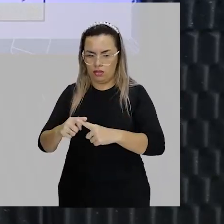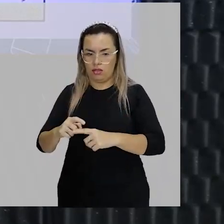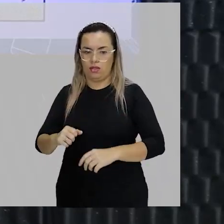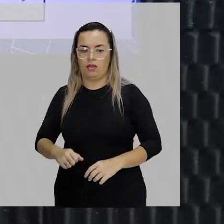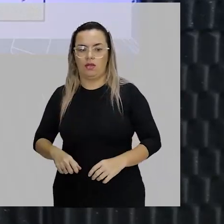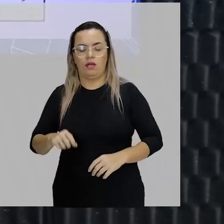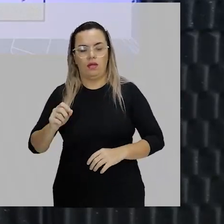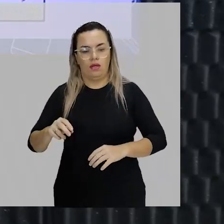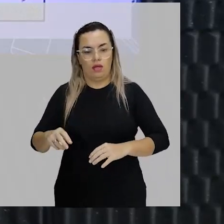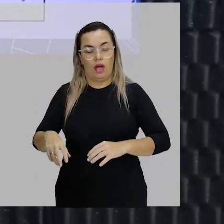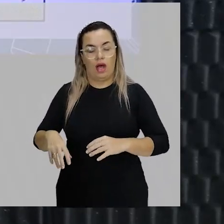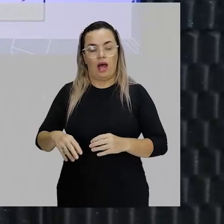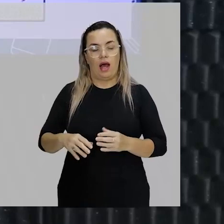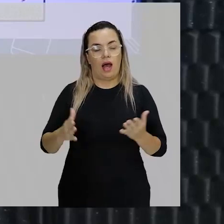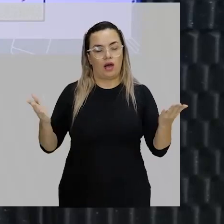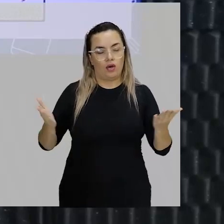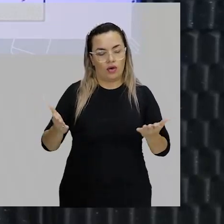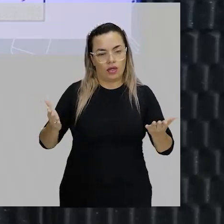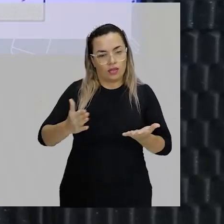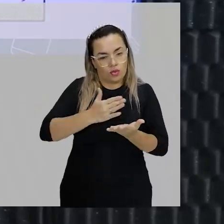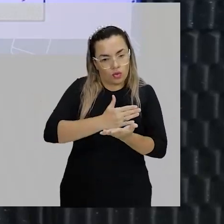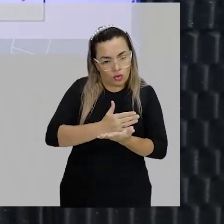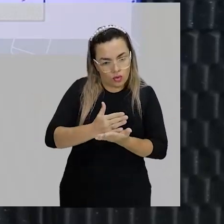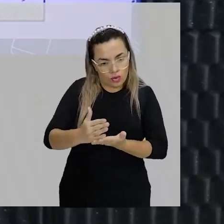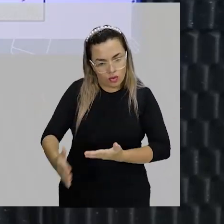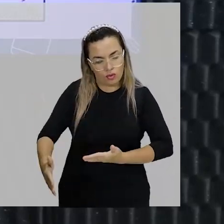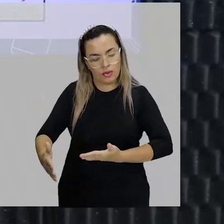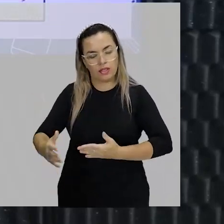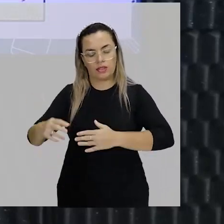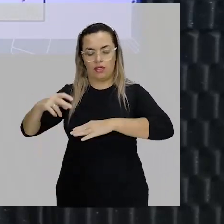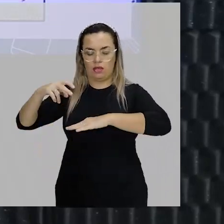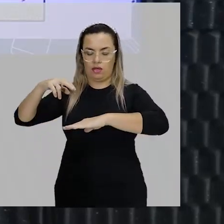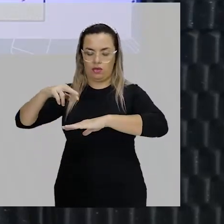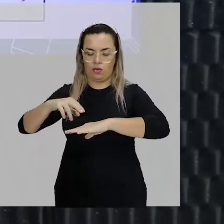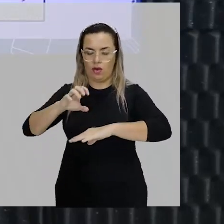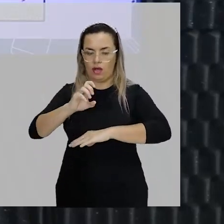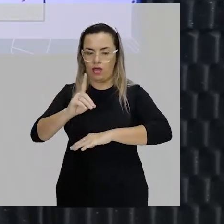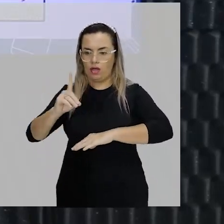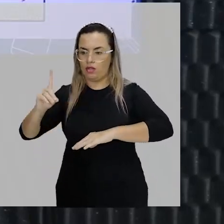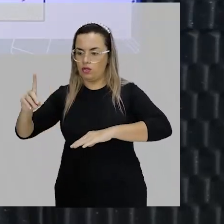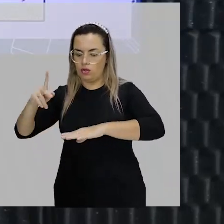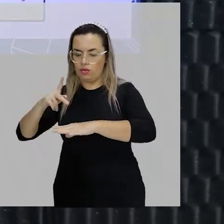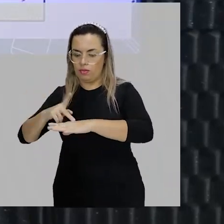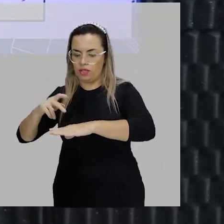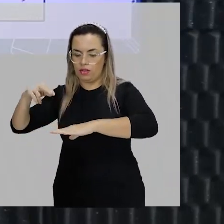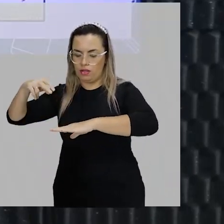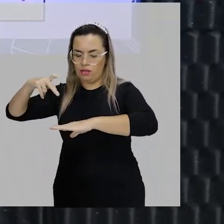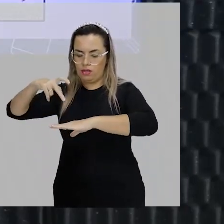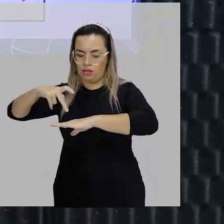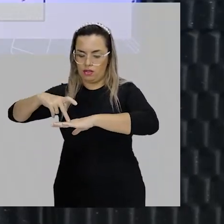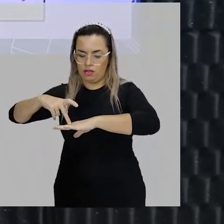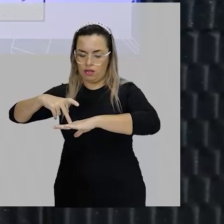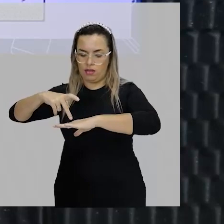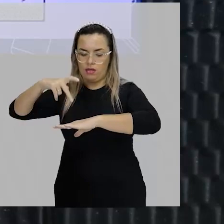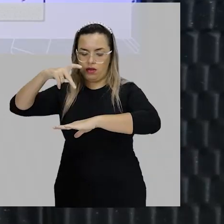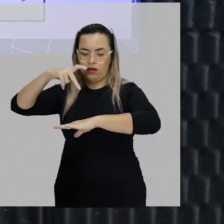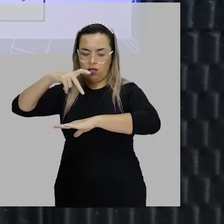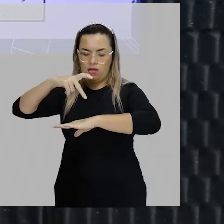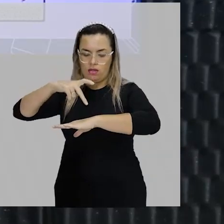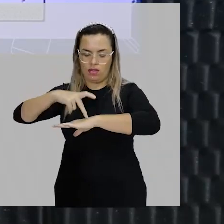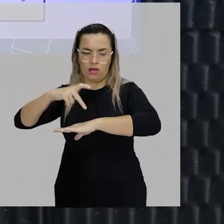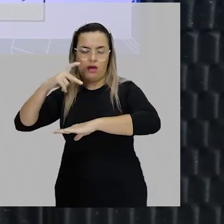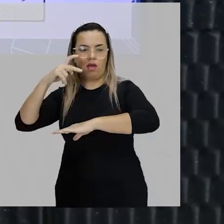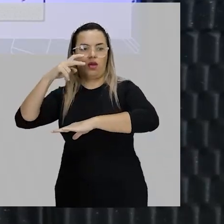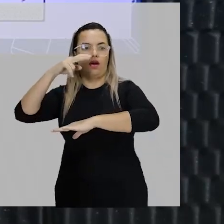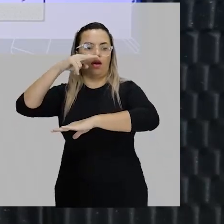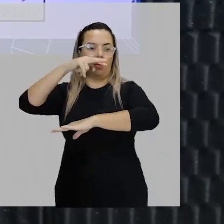perna direita, a segunda passada também vai ter que ser realizada com a perna direita. Nós teremos uma aula específica disso